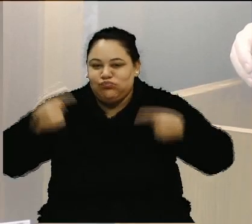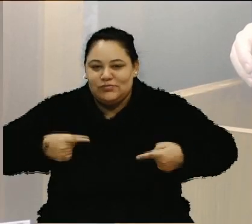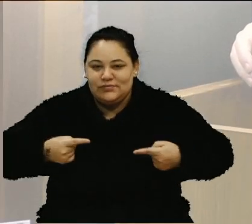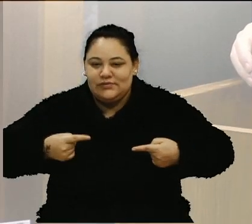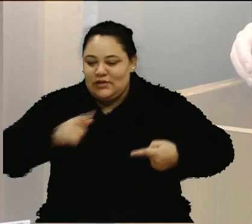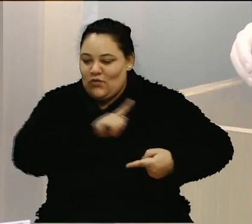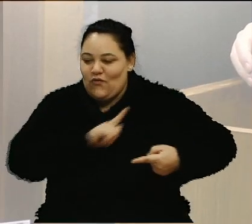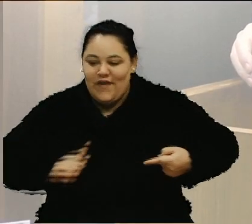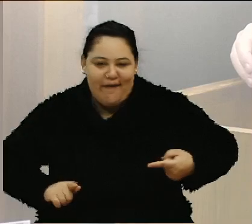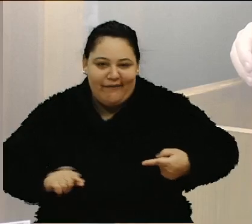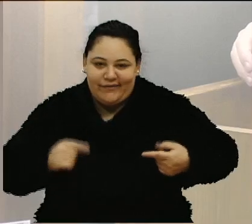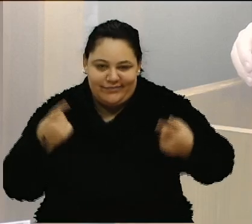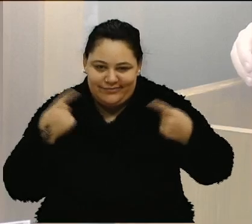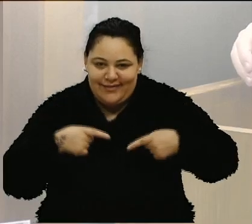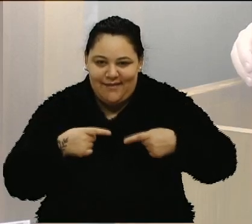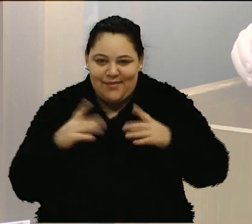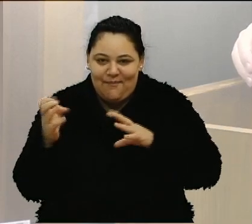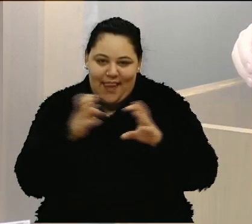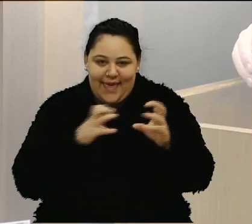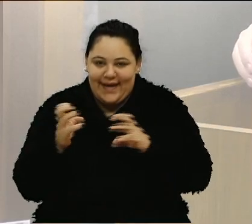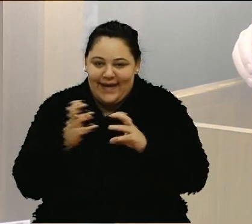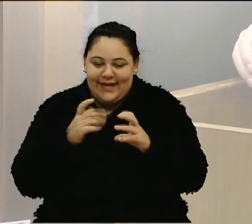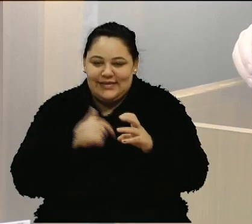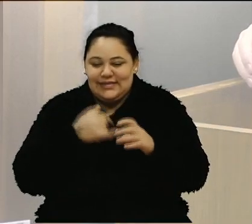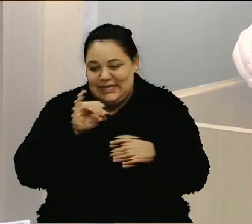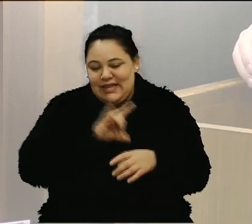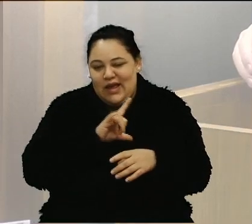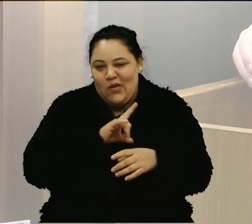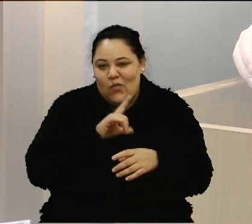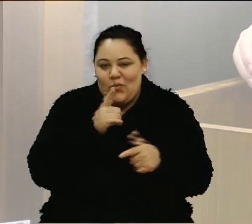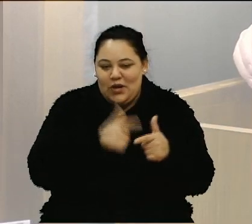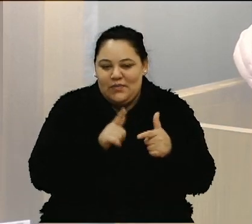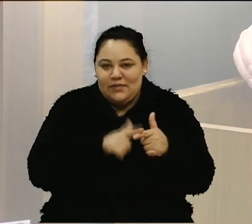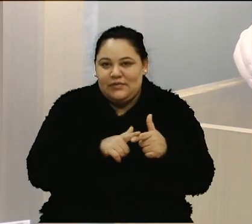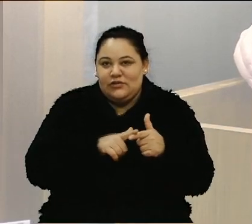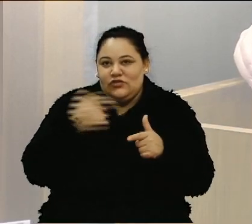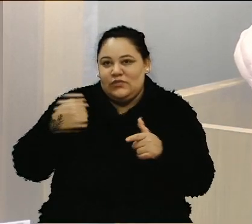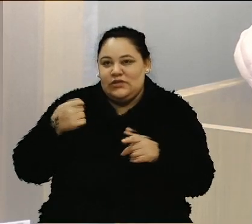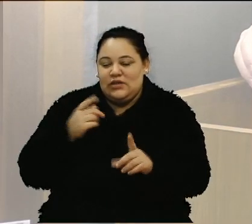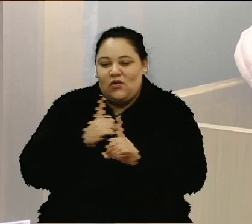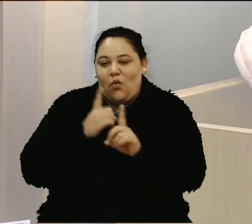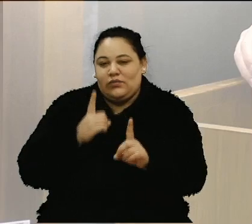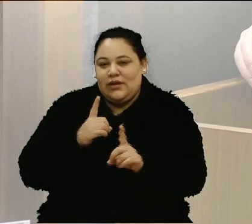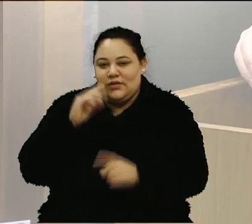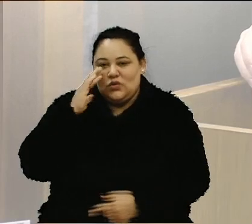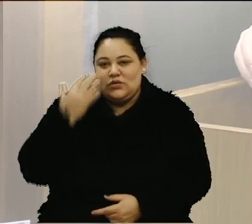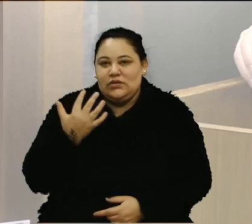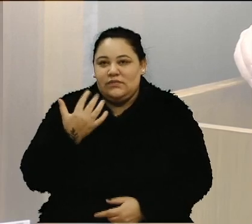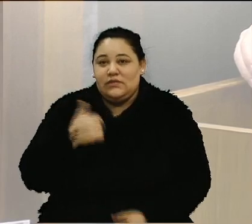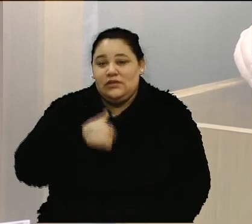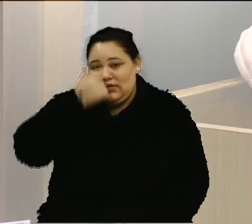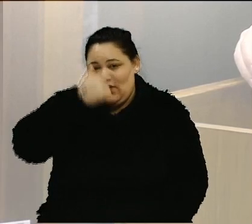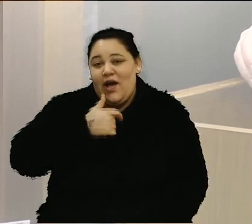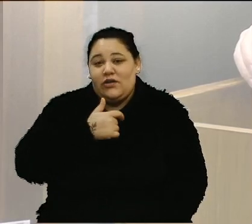eu acho que se existe um problema, a gente tem que procurar a solução. E eu acho que esse governo procurou